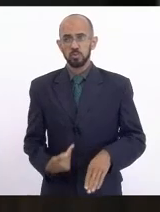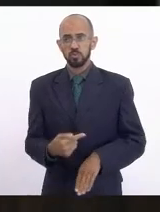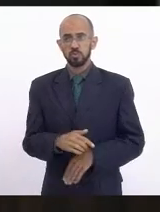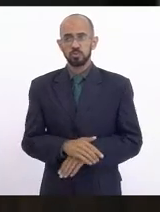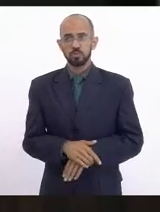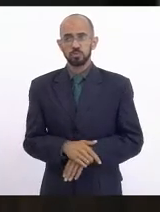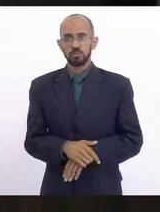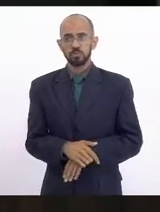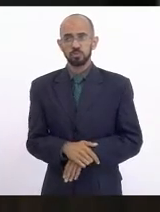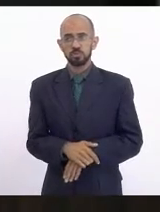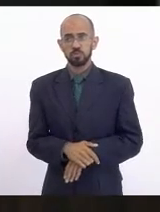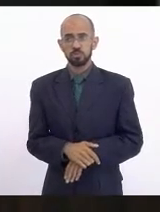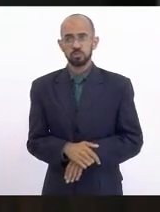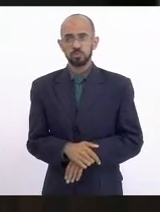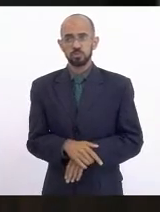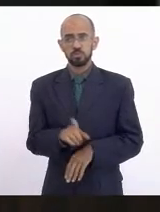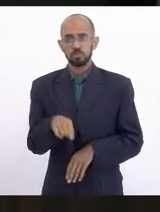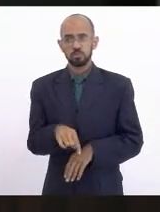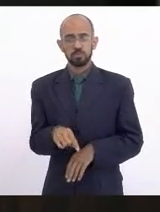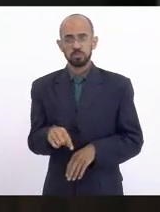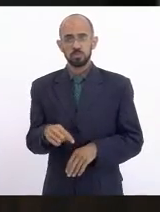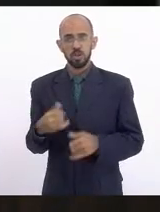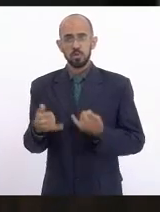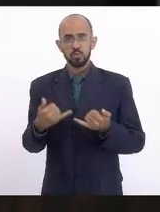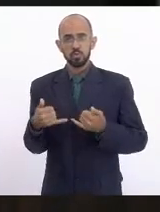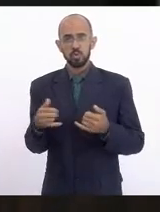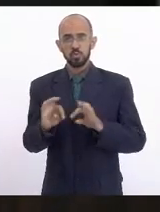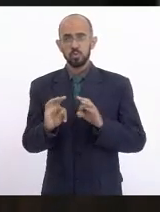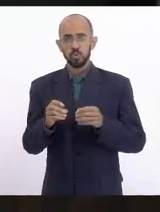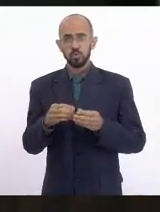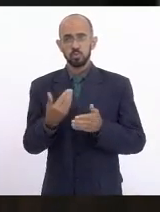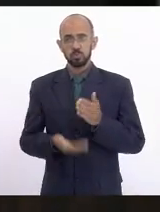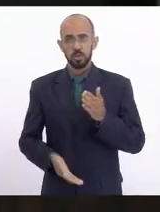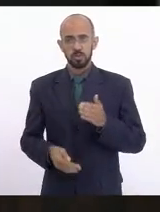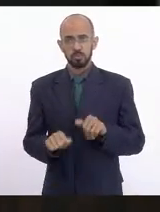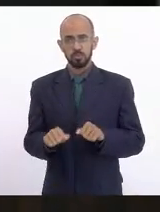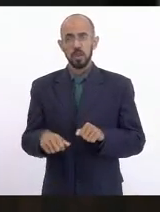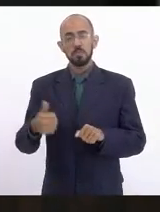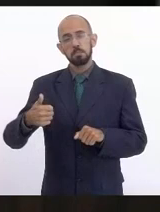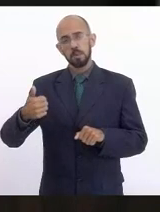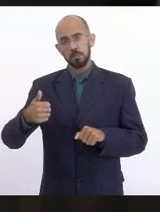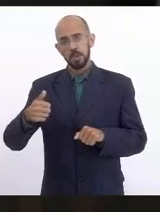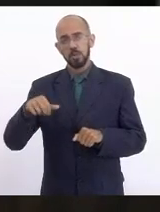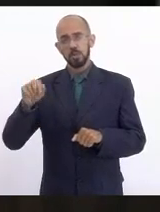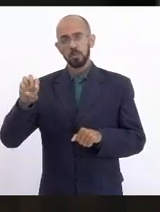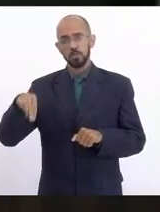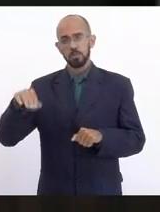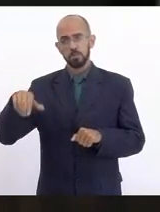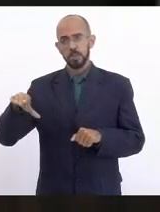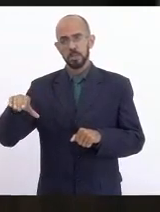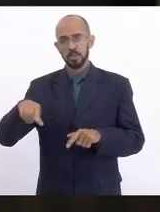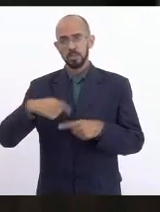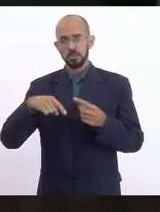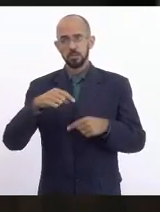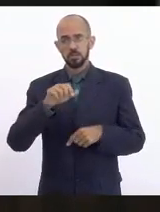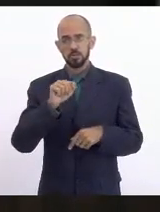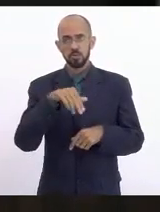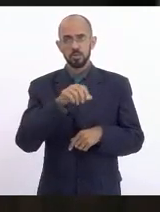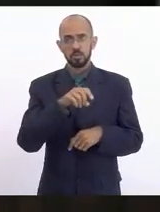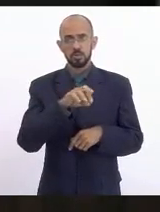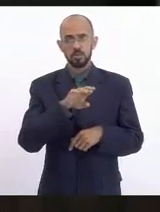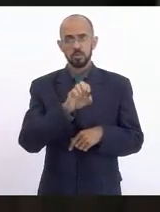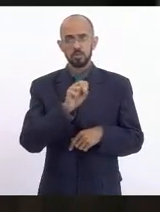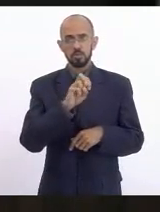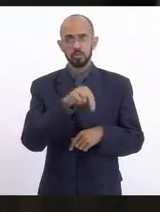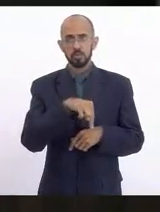é um jogo só de perdedores Deputado causa de mim que significado Anderson Moraes Então faz presidente do